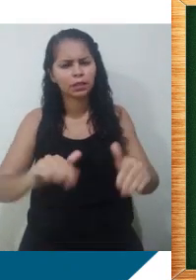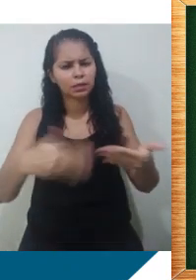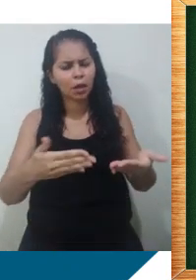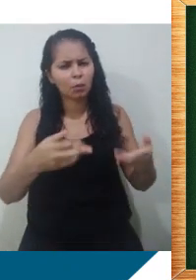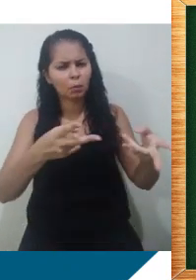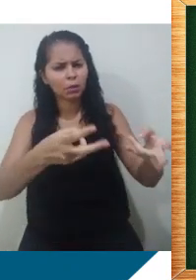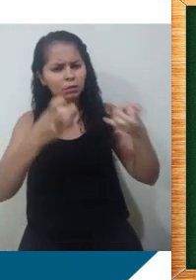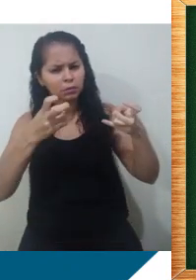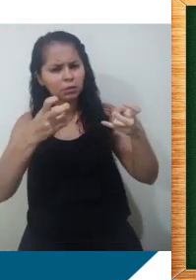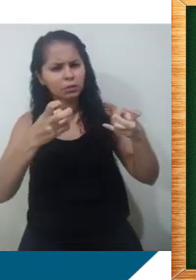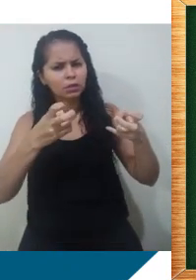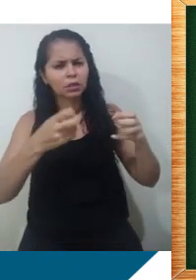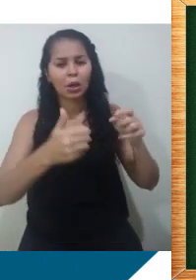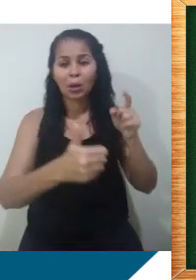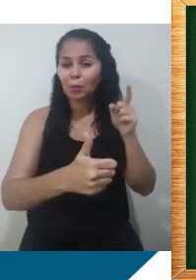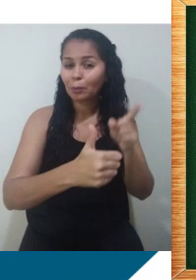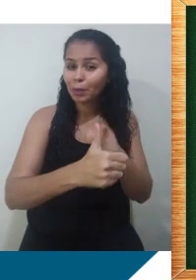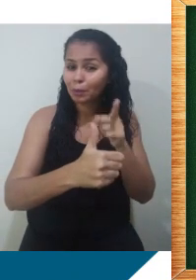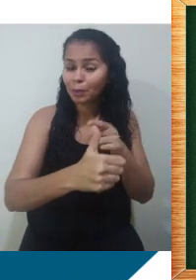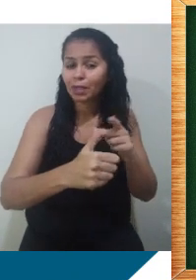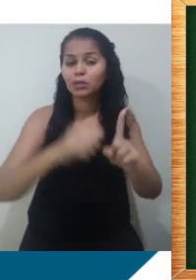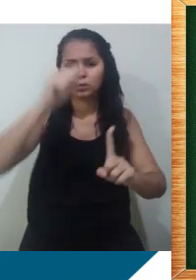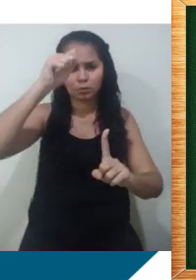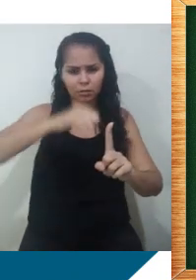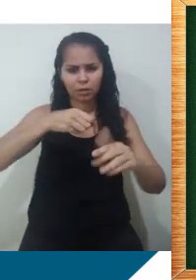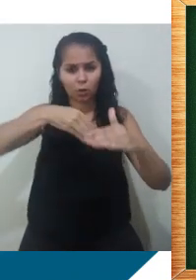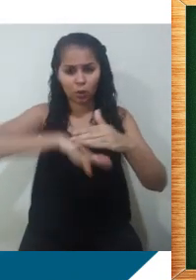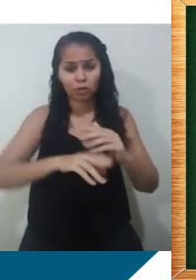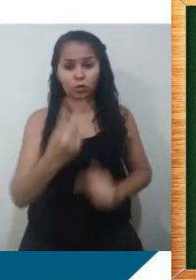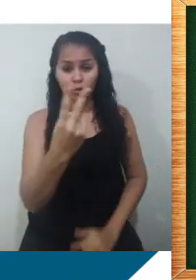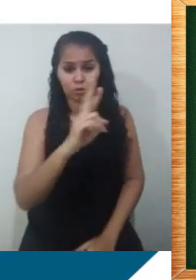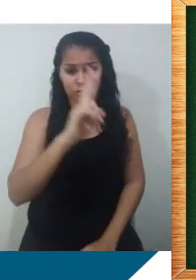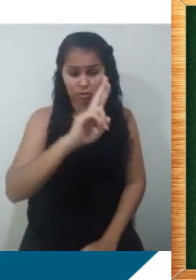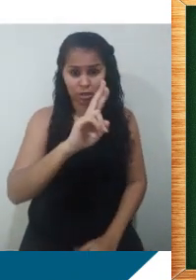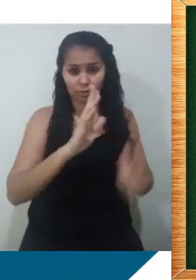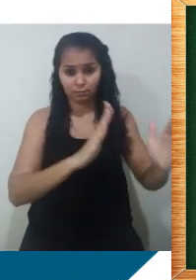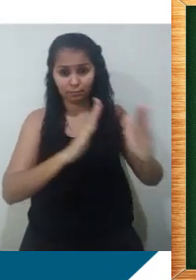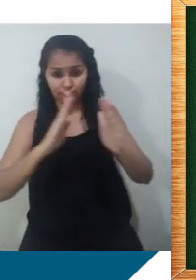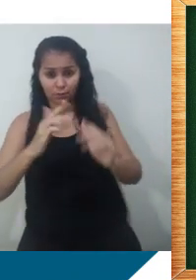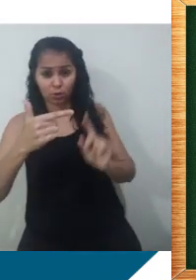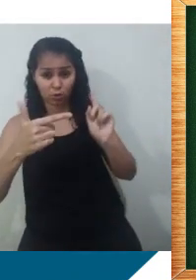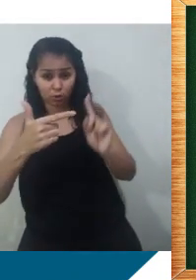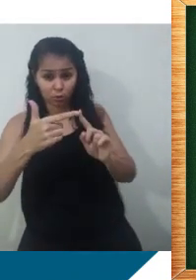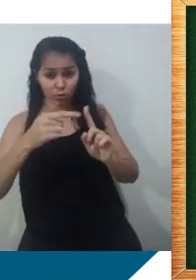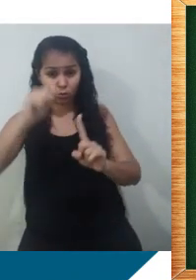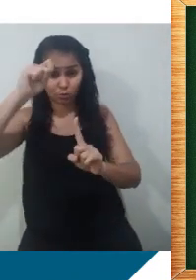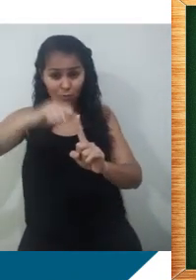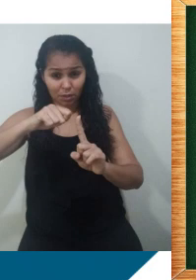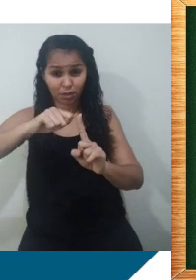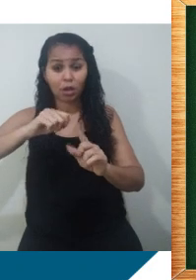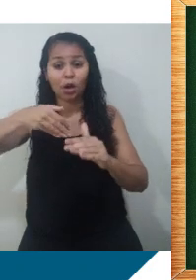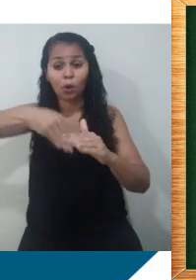Então, como podemos observar, no primeiro mês ele guardou R$ 2. No segundo mês, ele